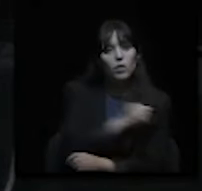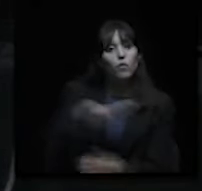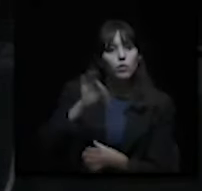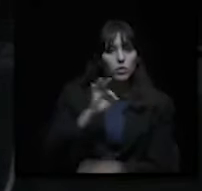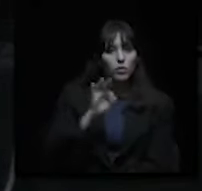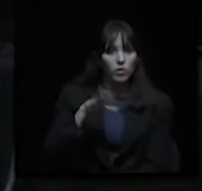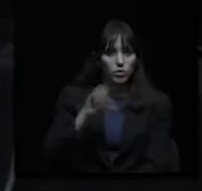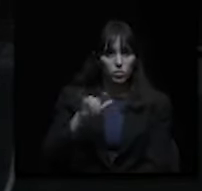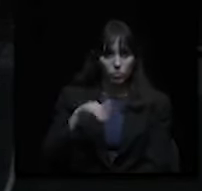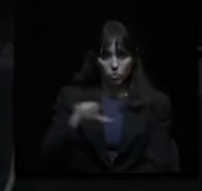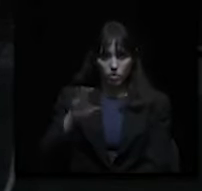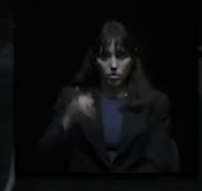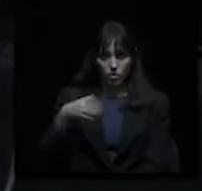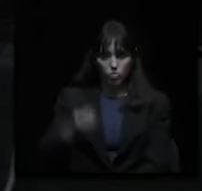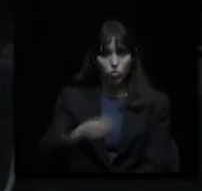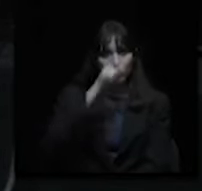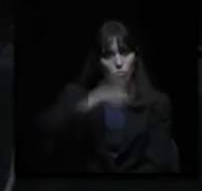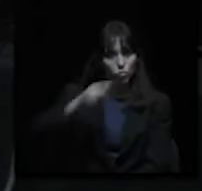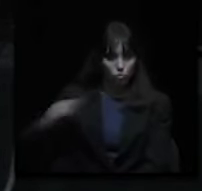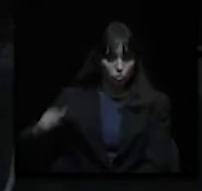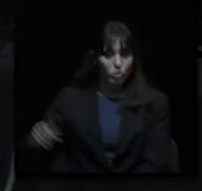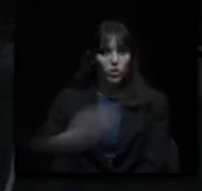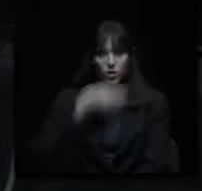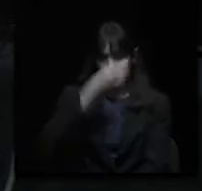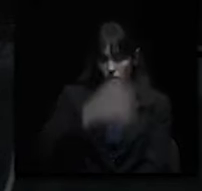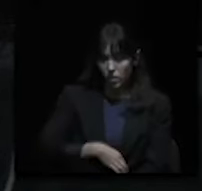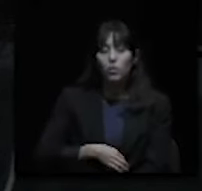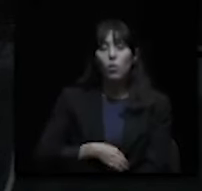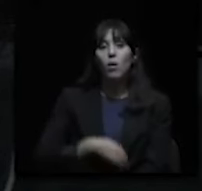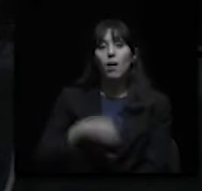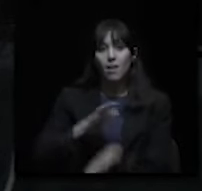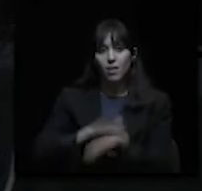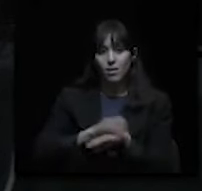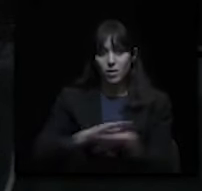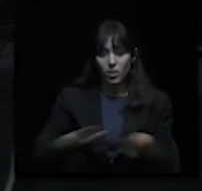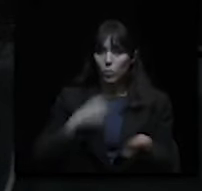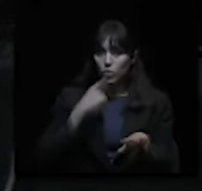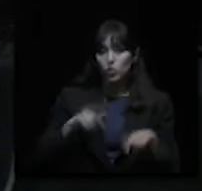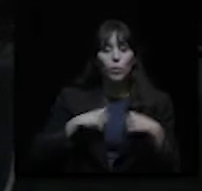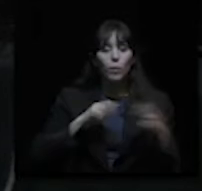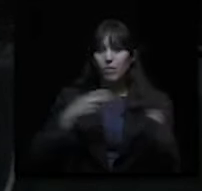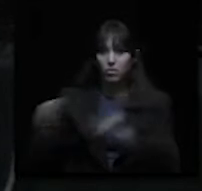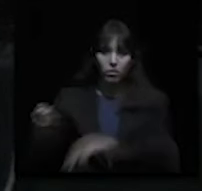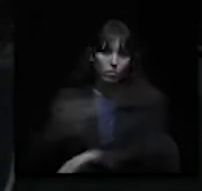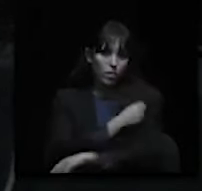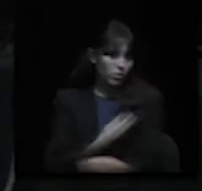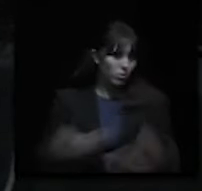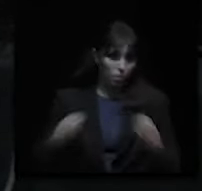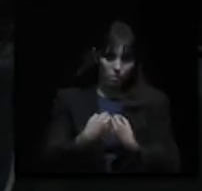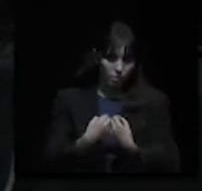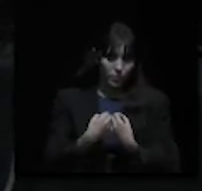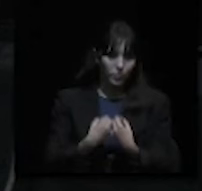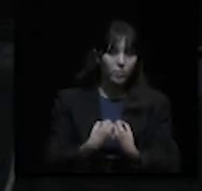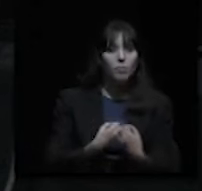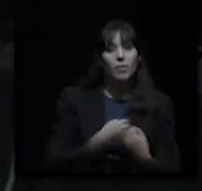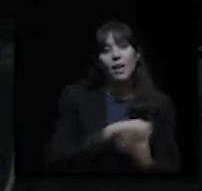terço das pessoas que acreditam estar em risco de vir a perder a sua casa durante os próximos 5 anos admite não ter qualquer alternativa habitacional. E menos